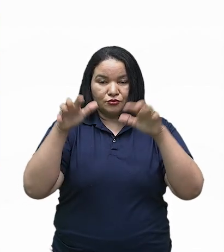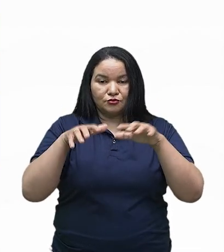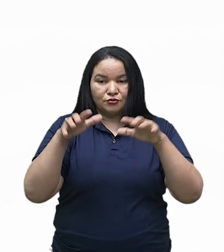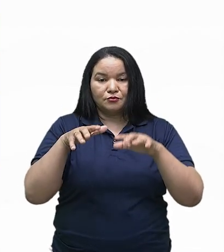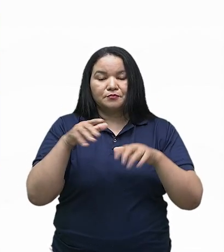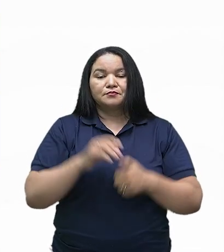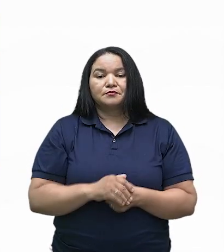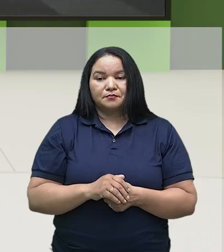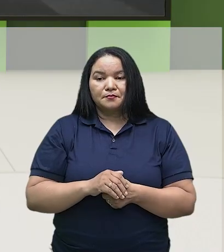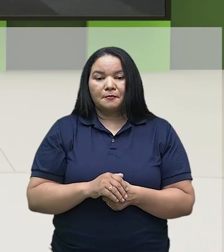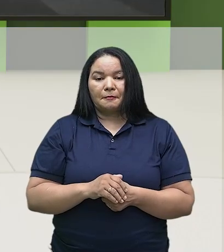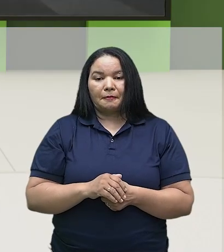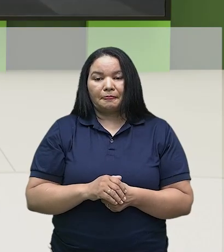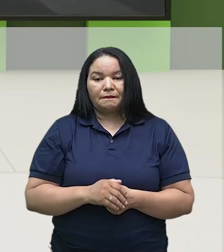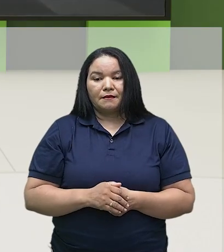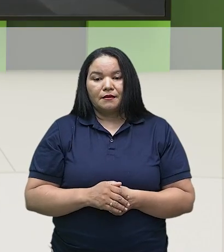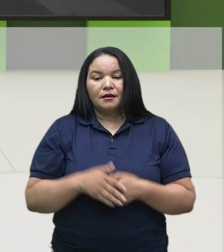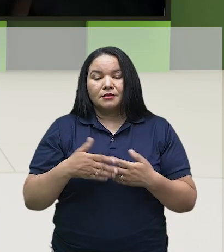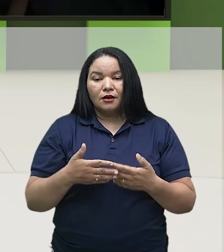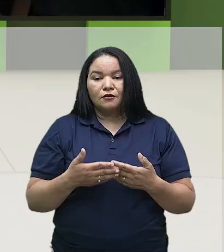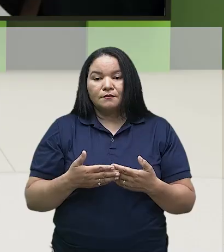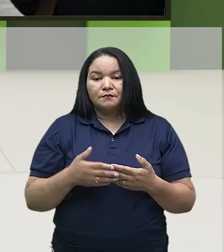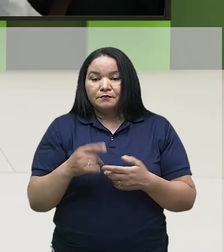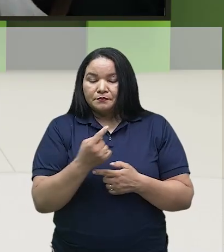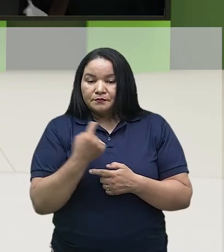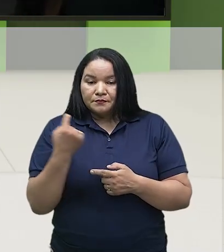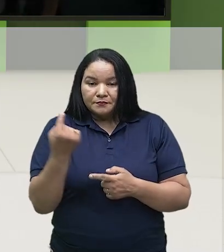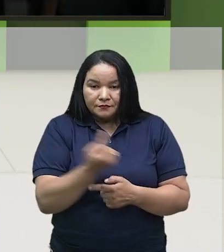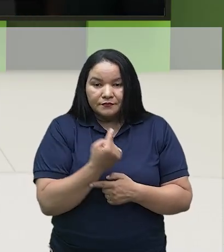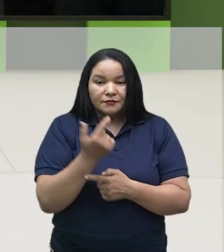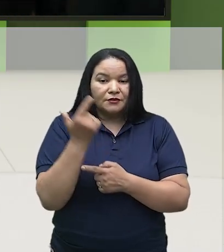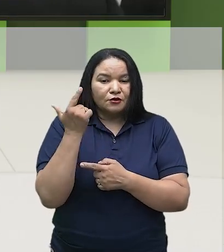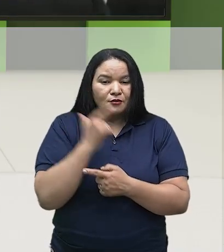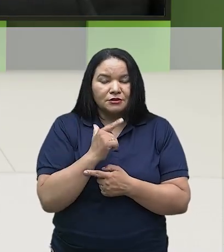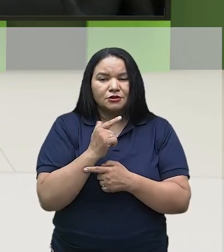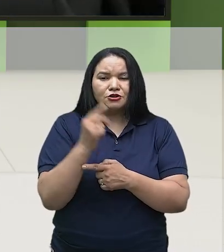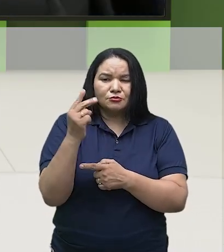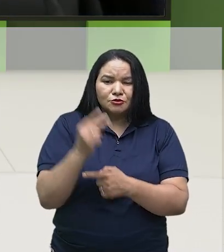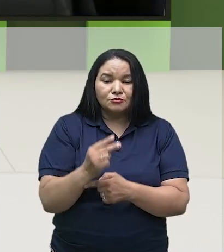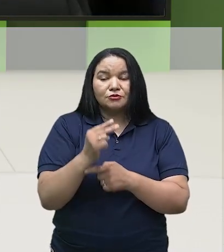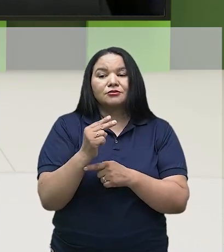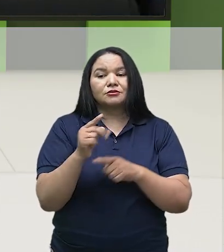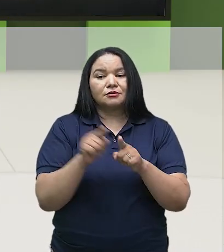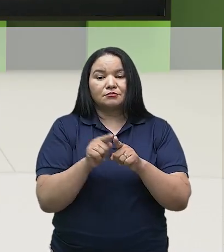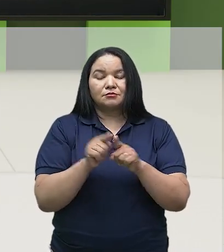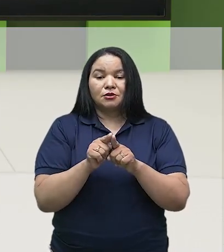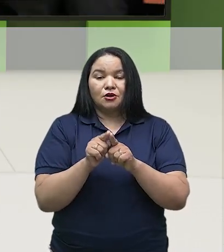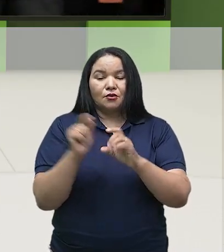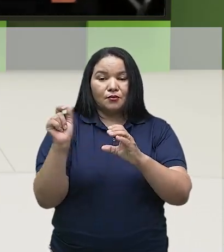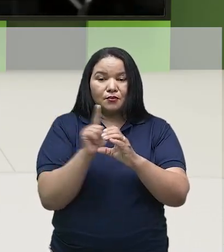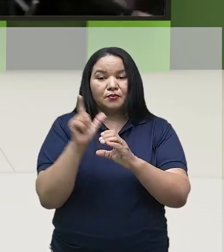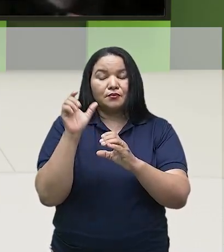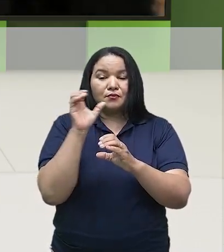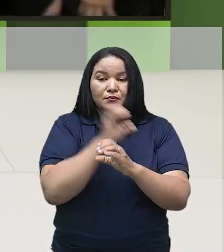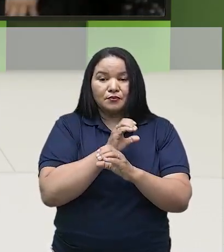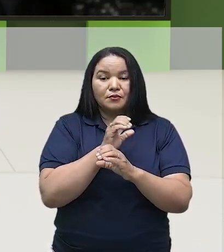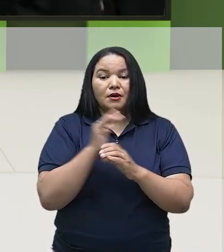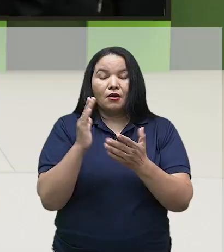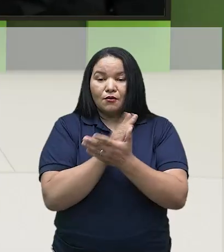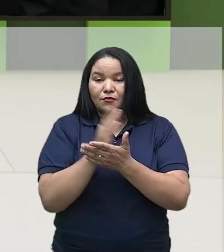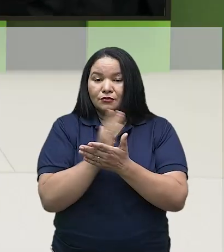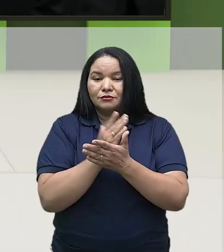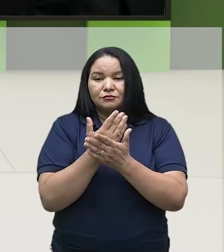Sul. Então, para que nós conseguimos mitigar e diminuir o avanço do aquecimento global, existem